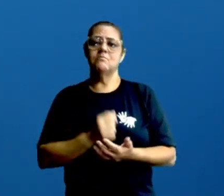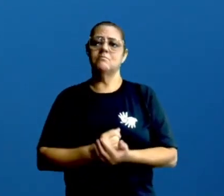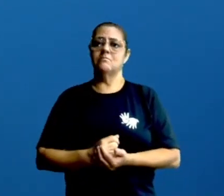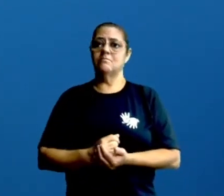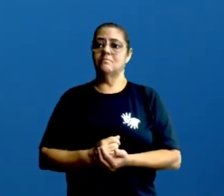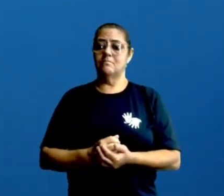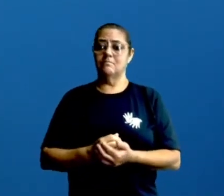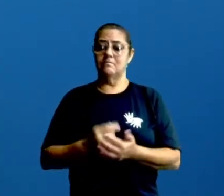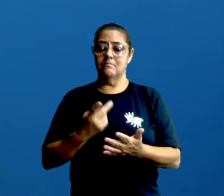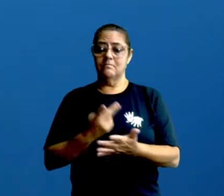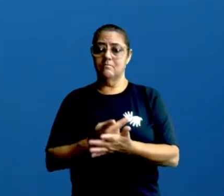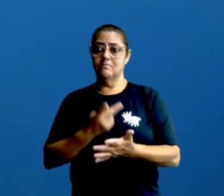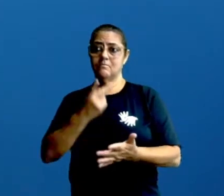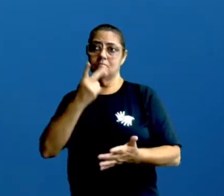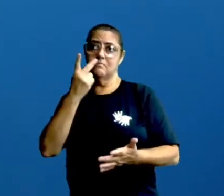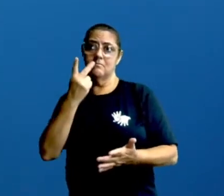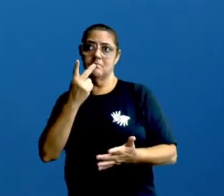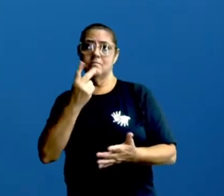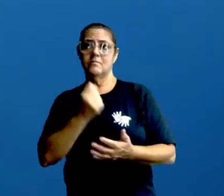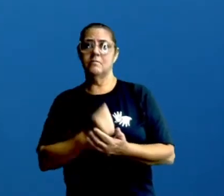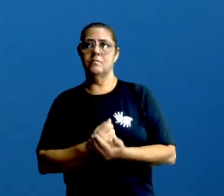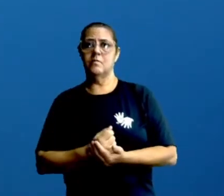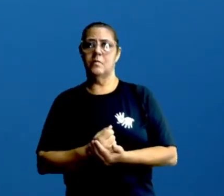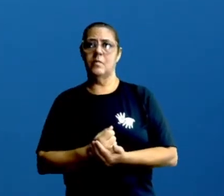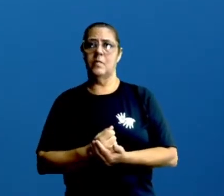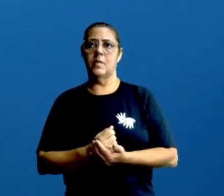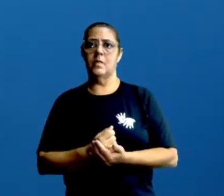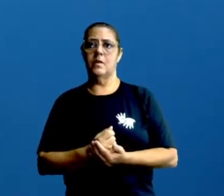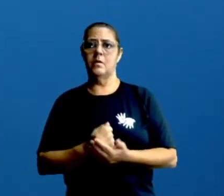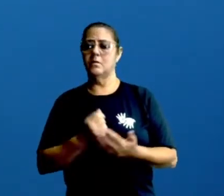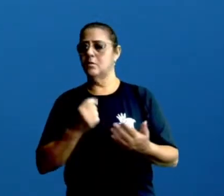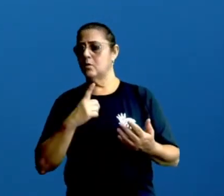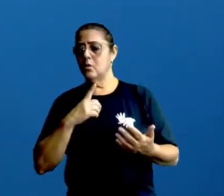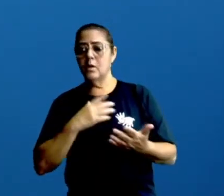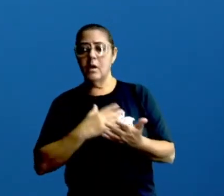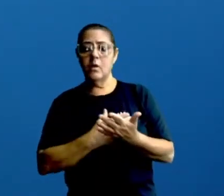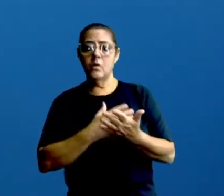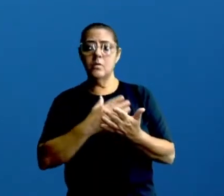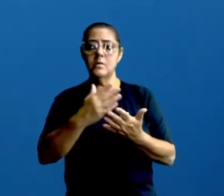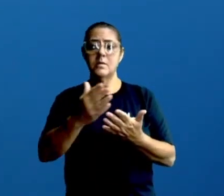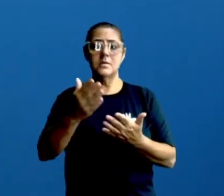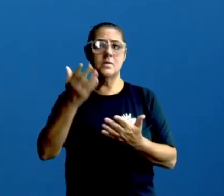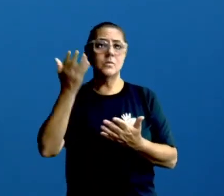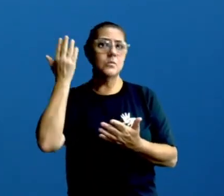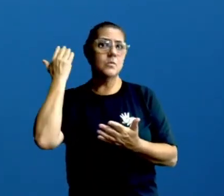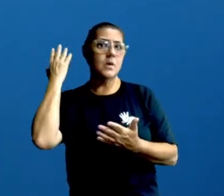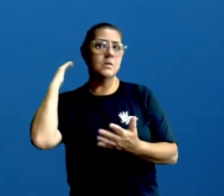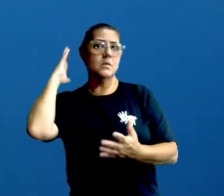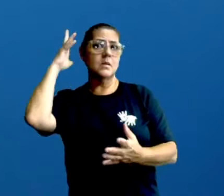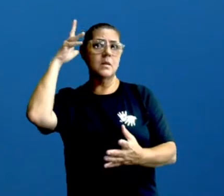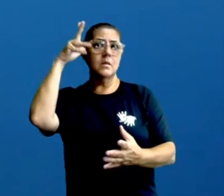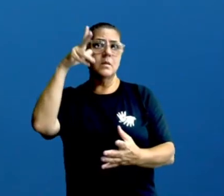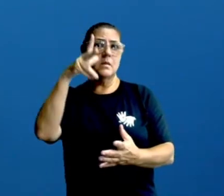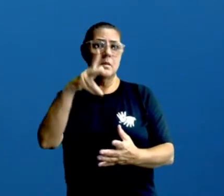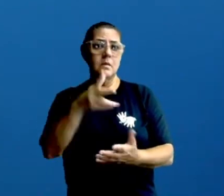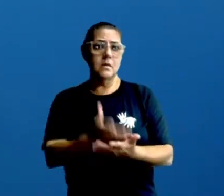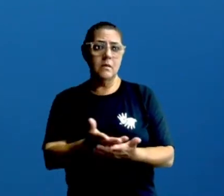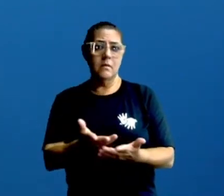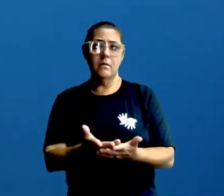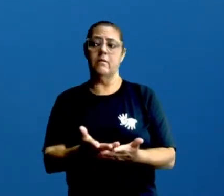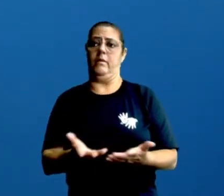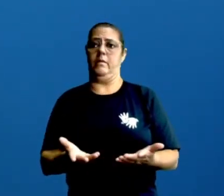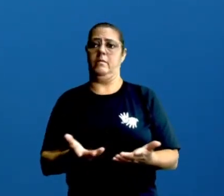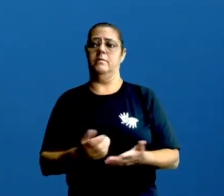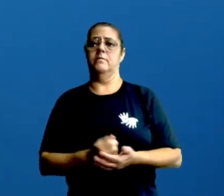de acontecimentos da sua colonização até ali o período